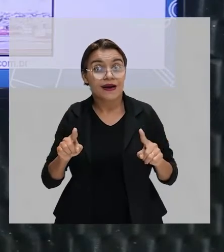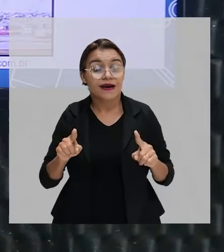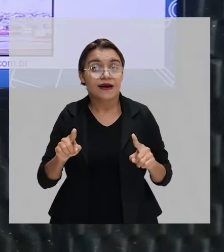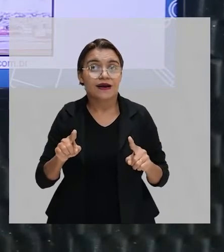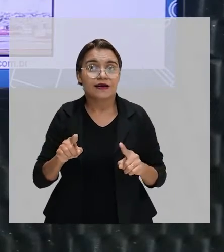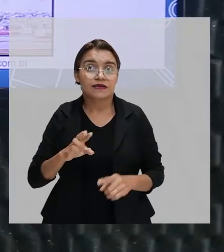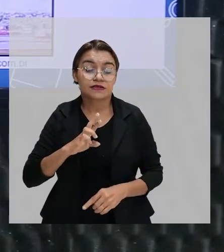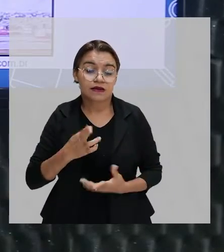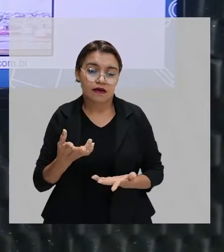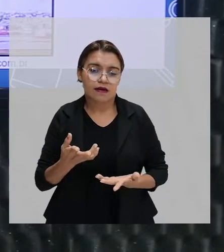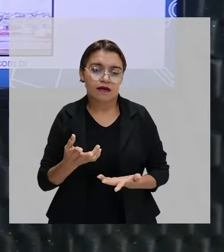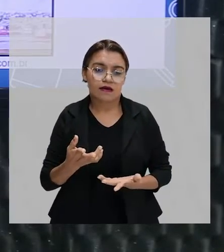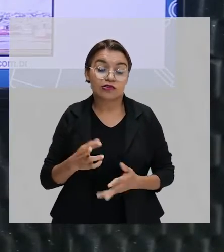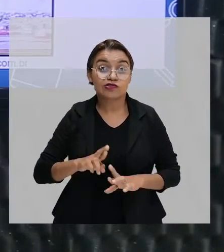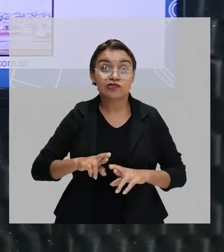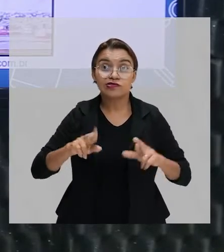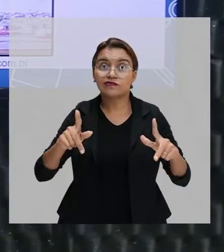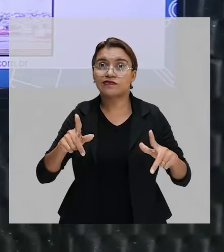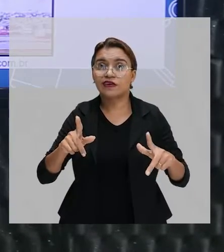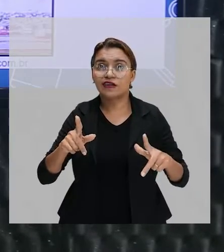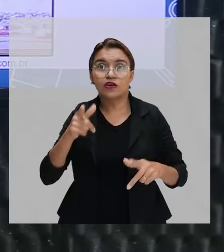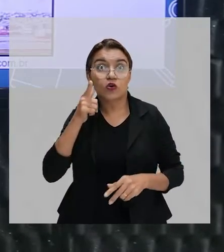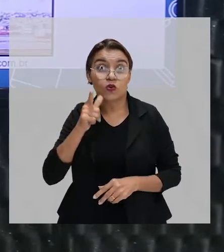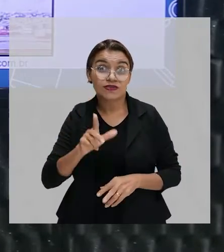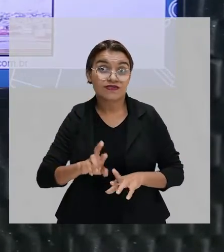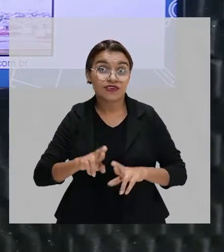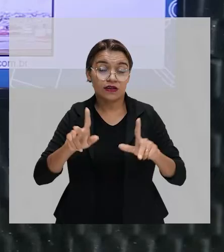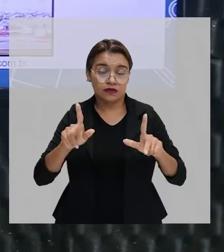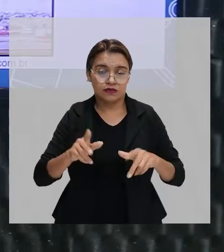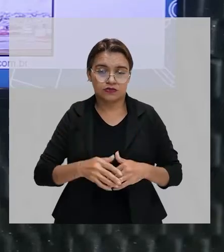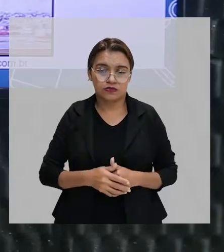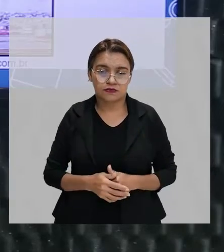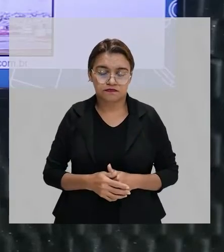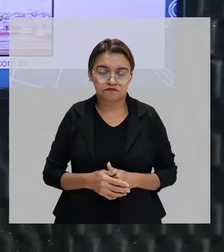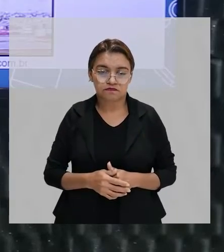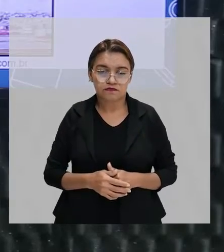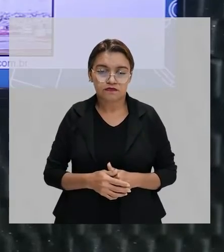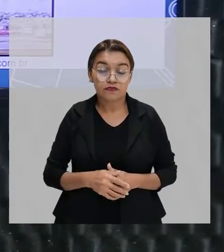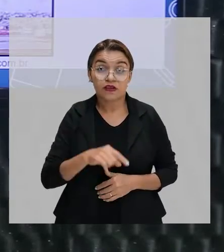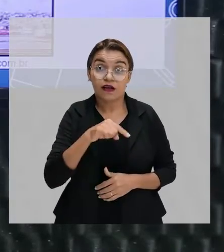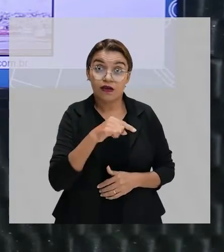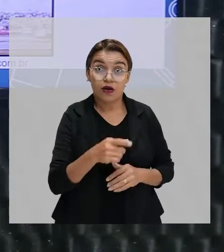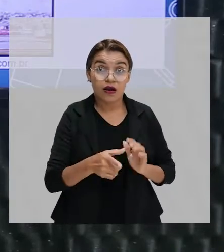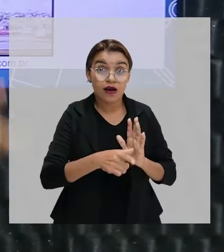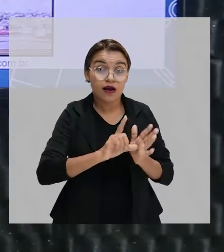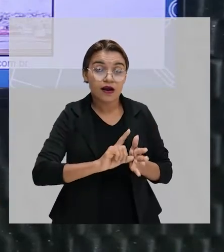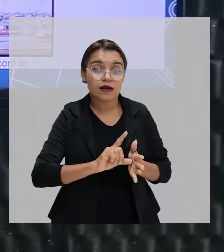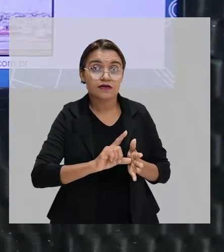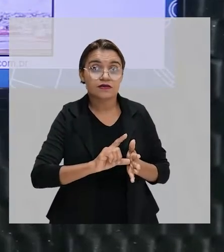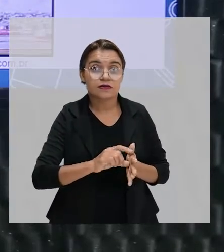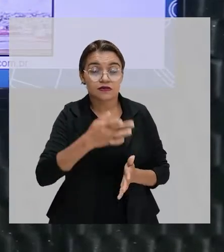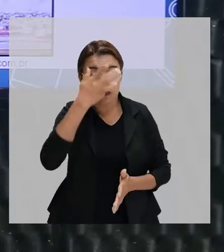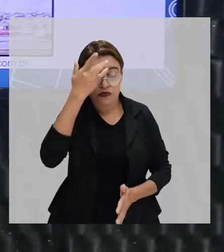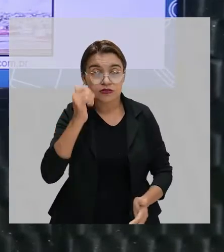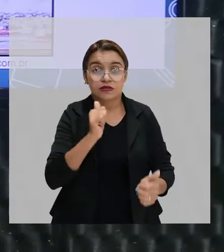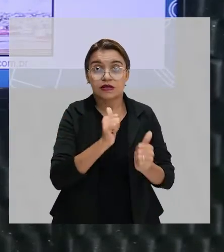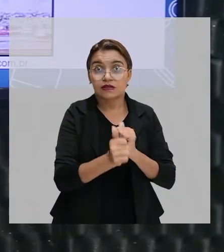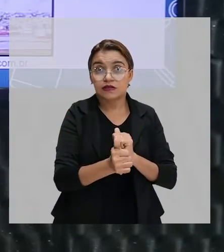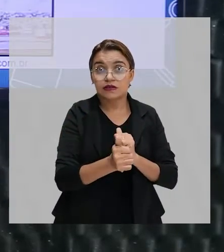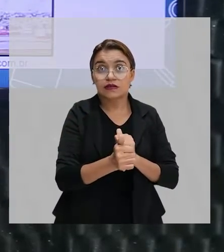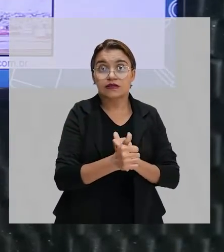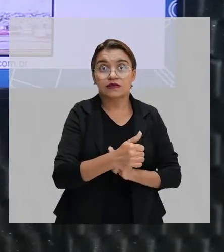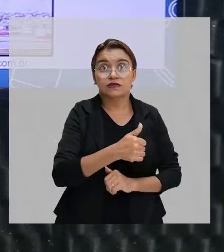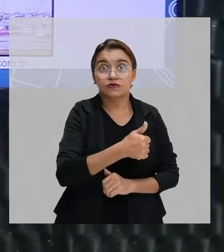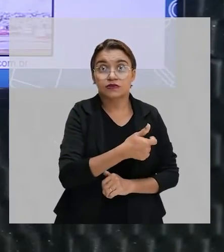lá terão nos 100 metros assim como aqueles atletas dos 100 metros jamais